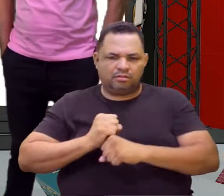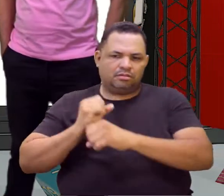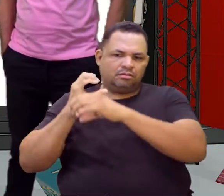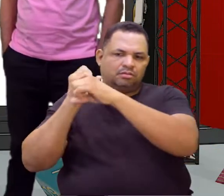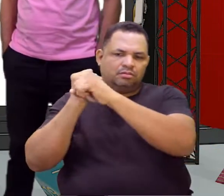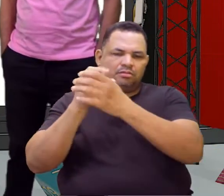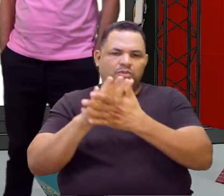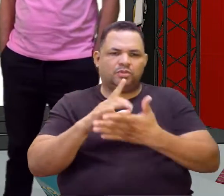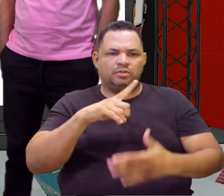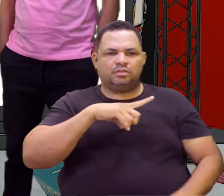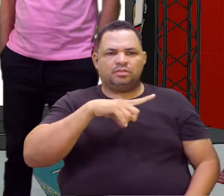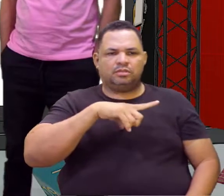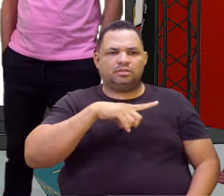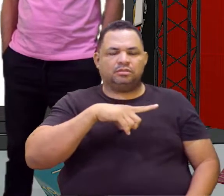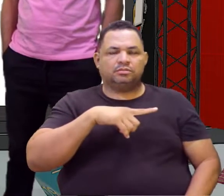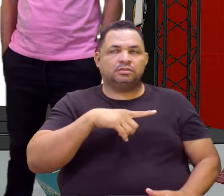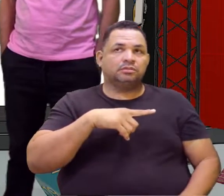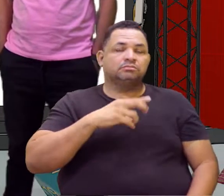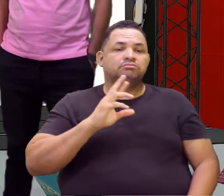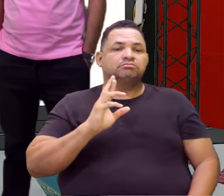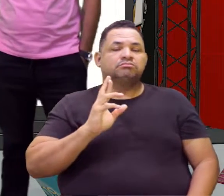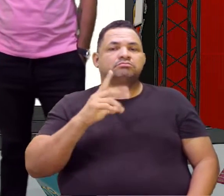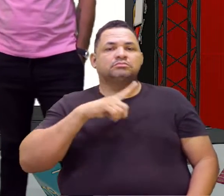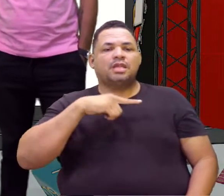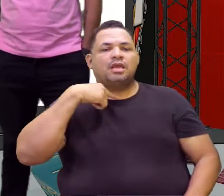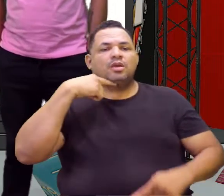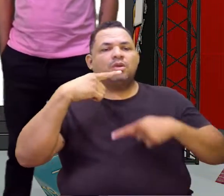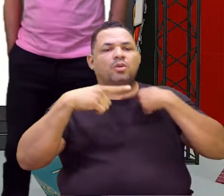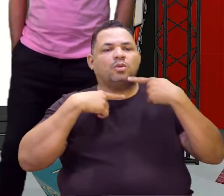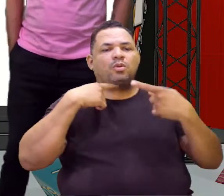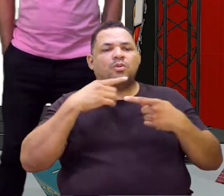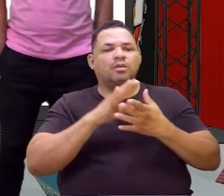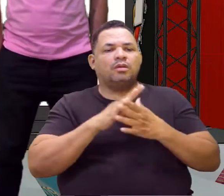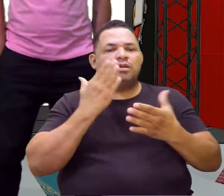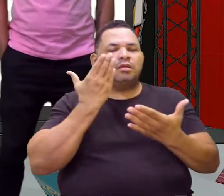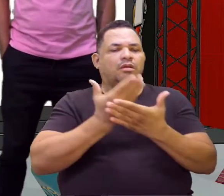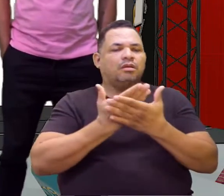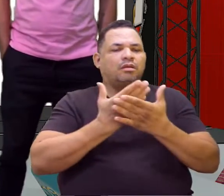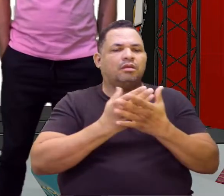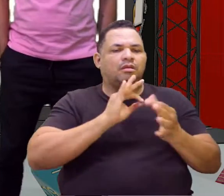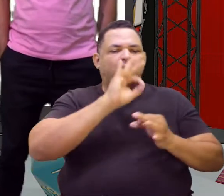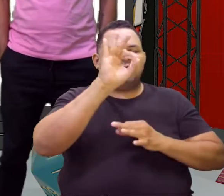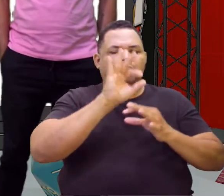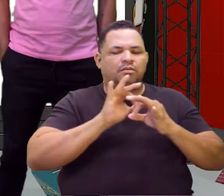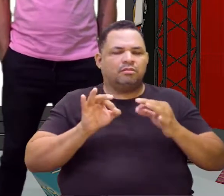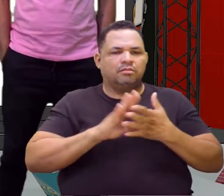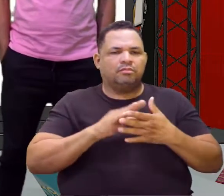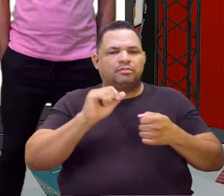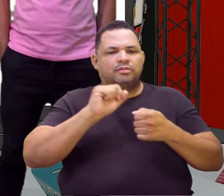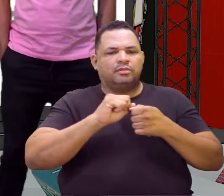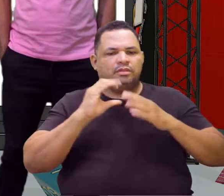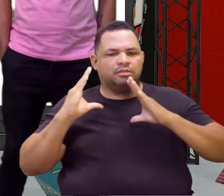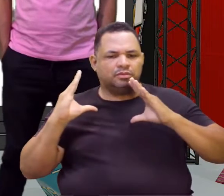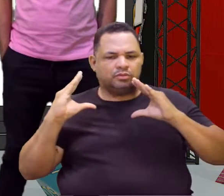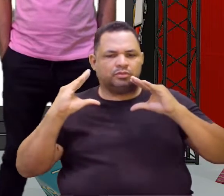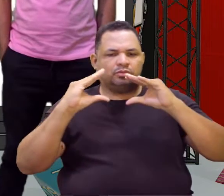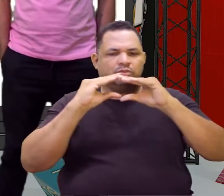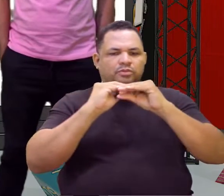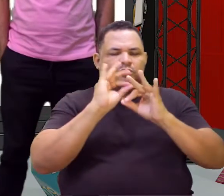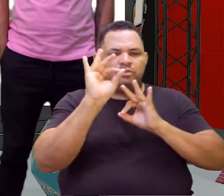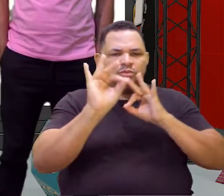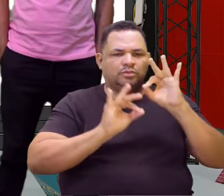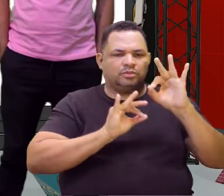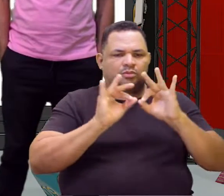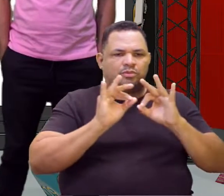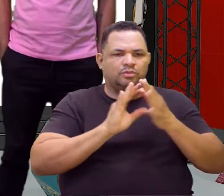para aqueles que têm alguma dúvida com relação a essas aulas aí de geometria, é hora de anotações, tá? Façam um resumo de vocês, montem os